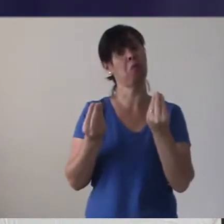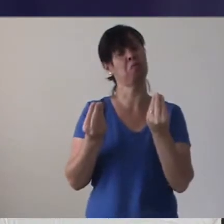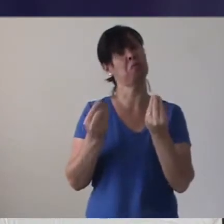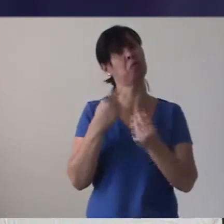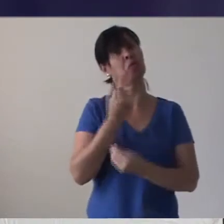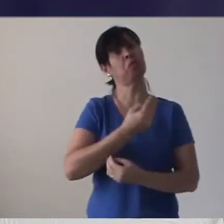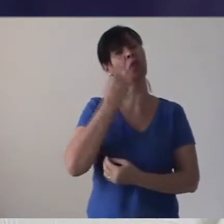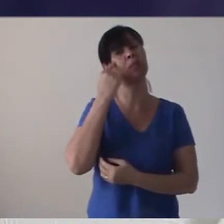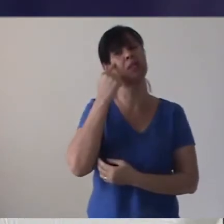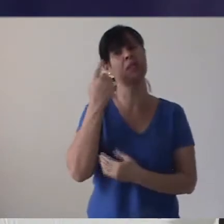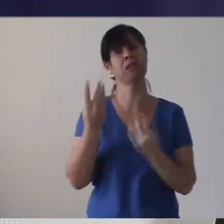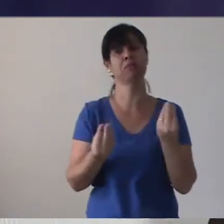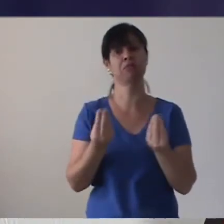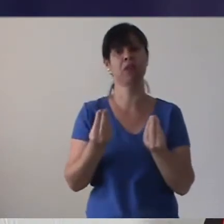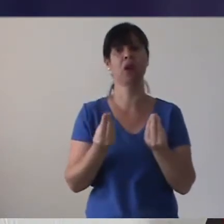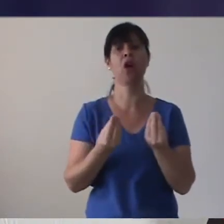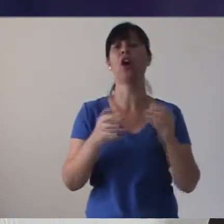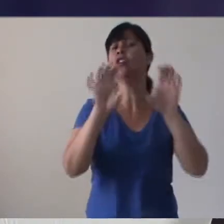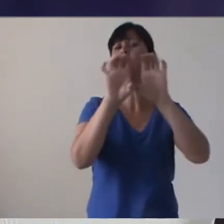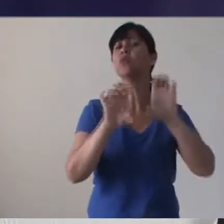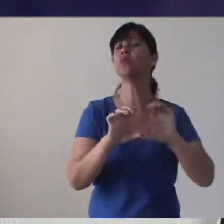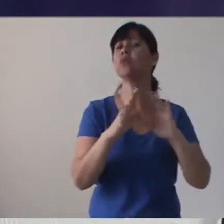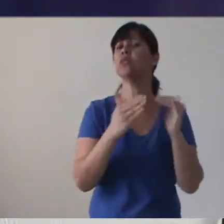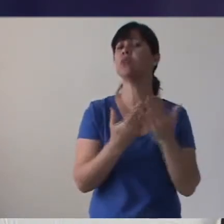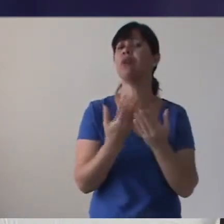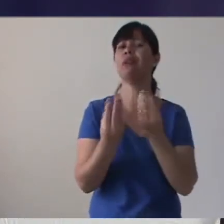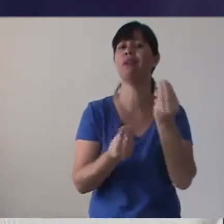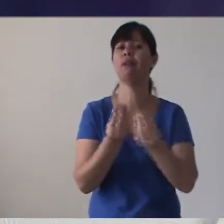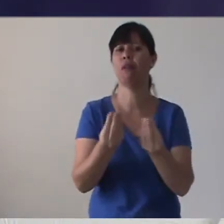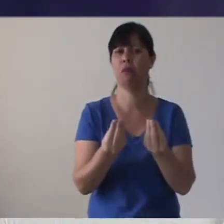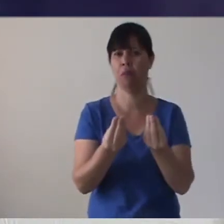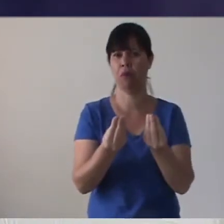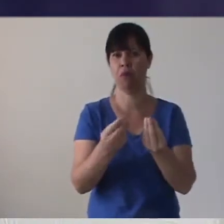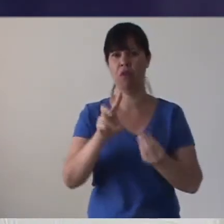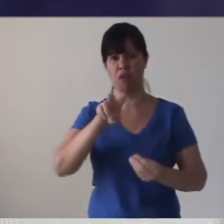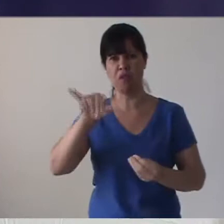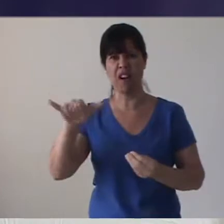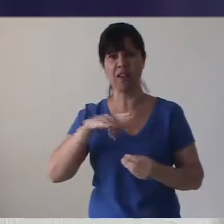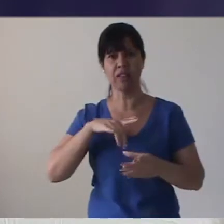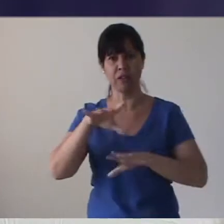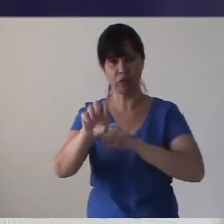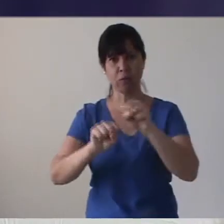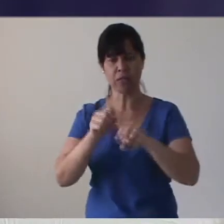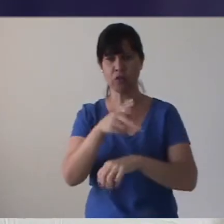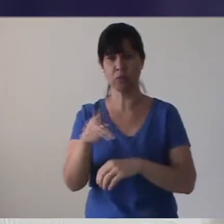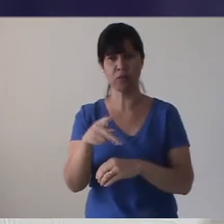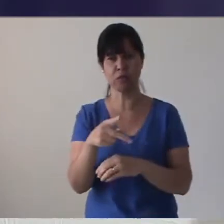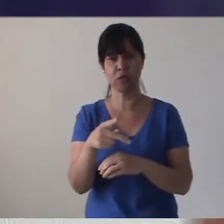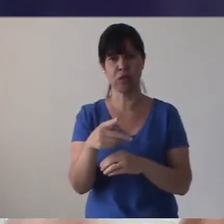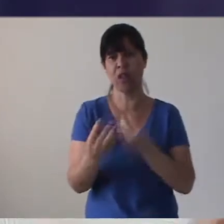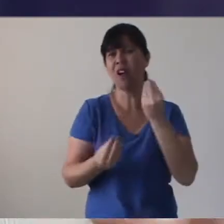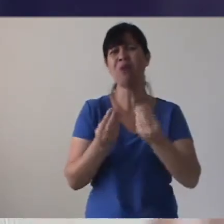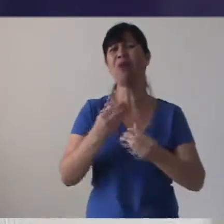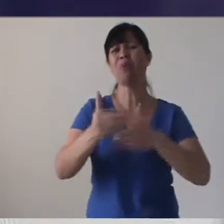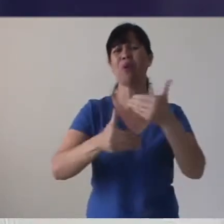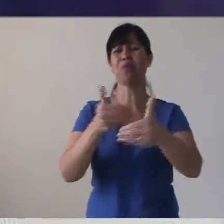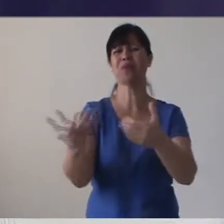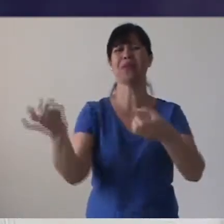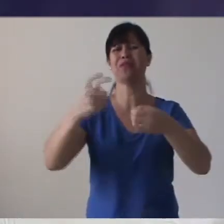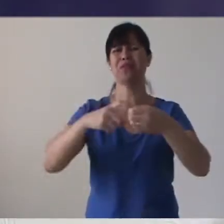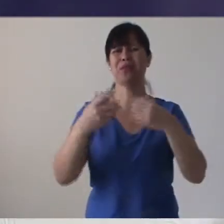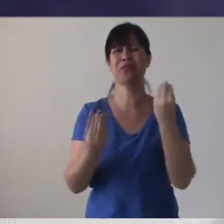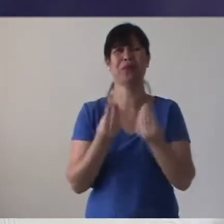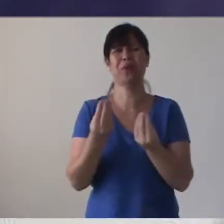está pensando, mas aí como fica a estrutura da escola? Vai ter a formação de professores? Então, como vai ser todo